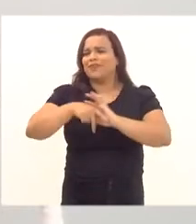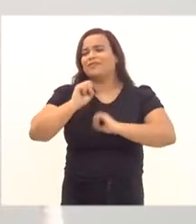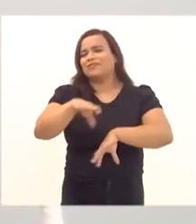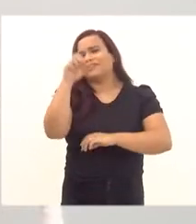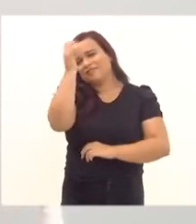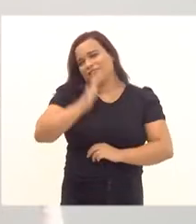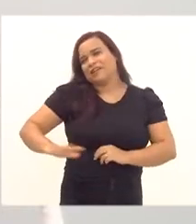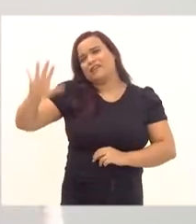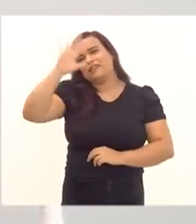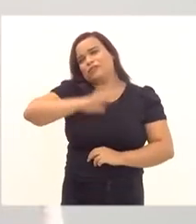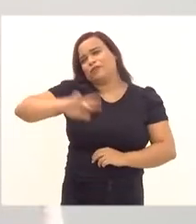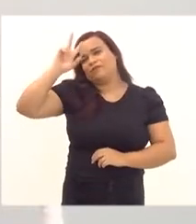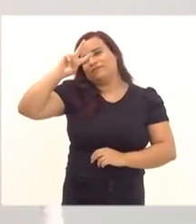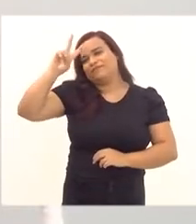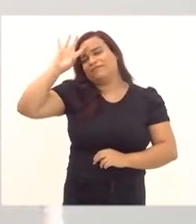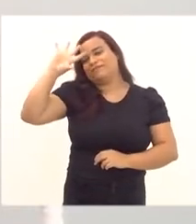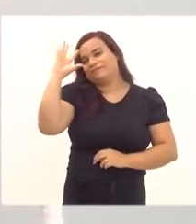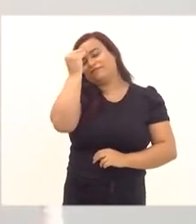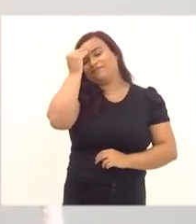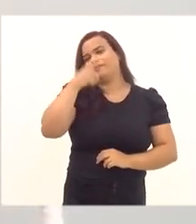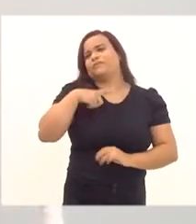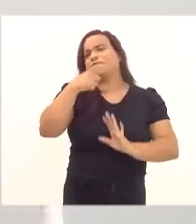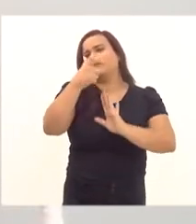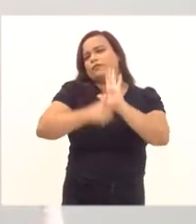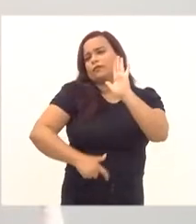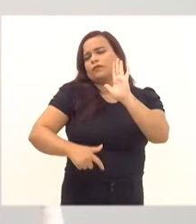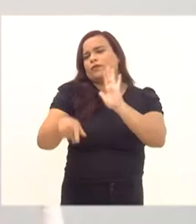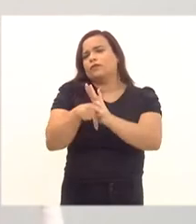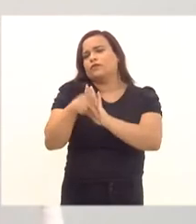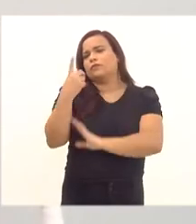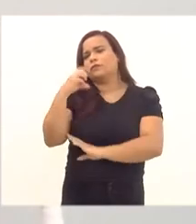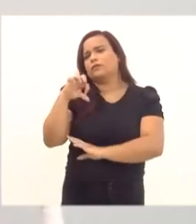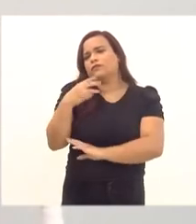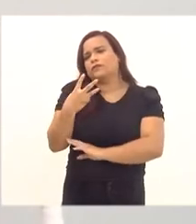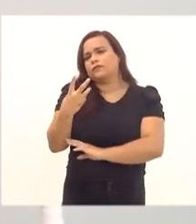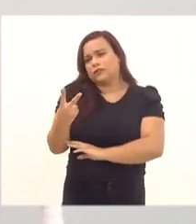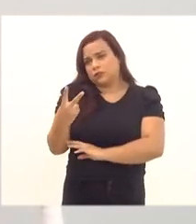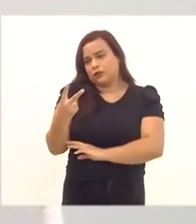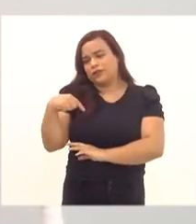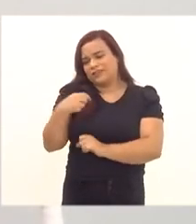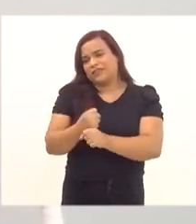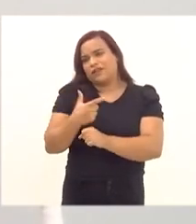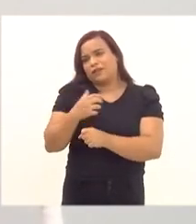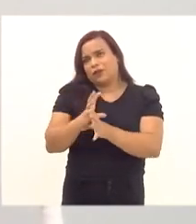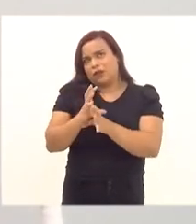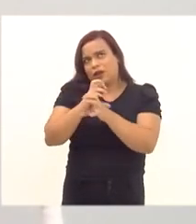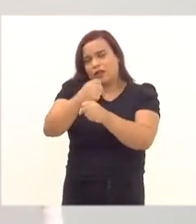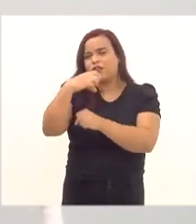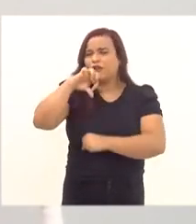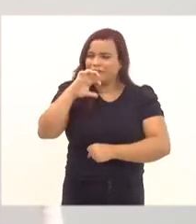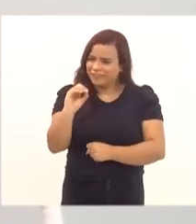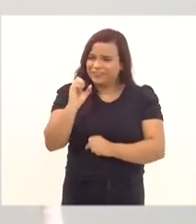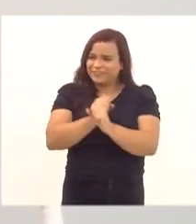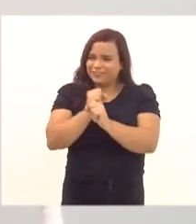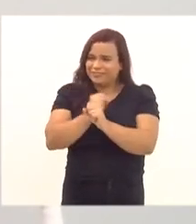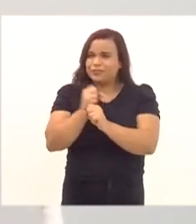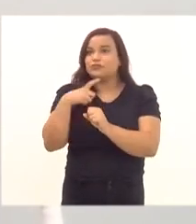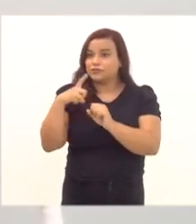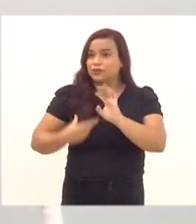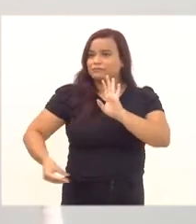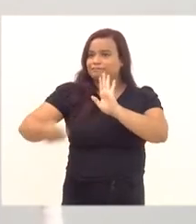Manifesto dos Pioneiros da educação nova de 1932 aliás que esse ano completa 90 anos tem entre seus signatários